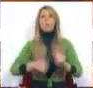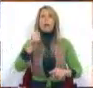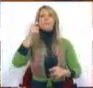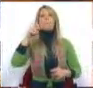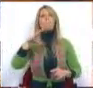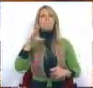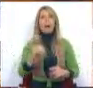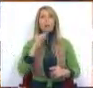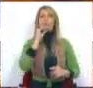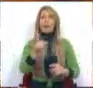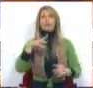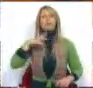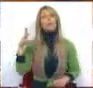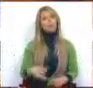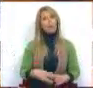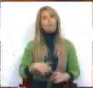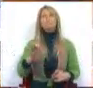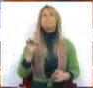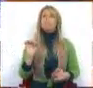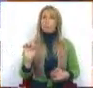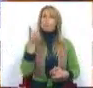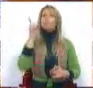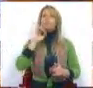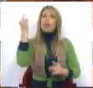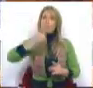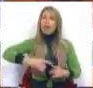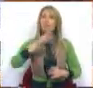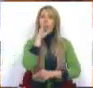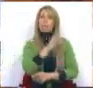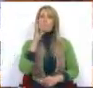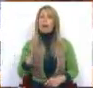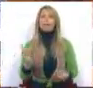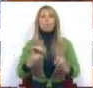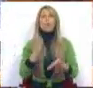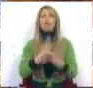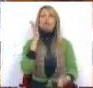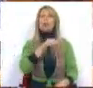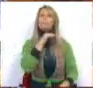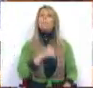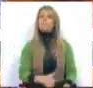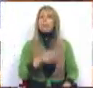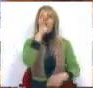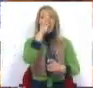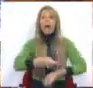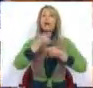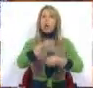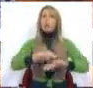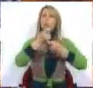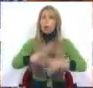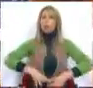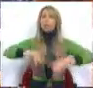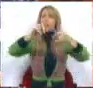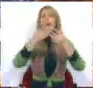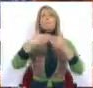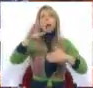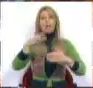Portugal. Isto é, ele deve ser usado não apenas para permitir que haja uma agricultura mais próspera, mas